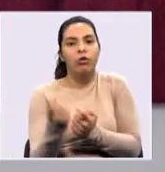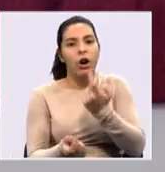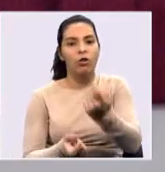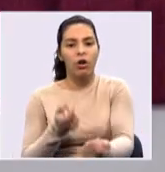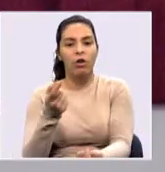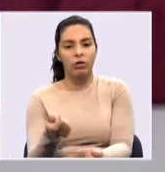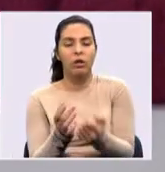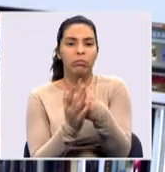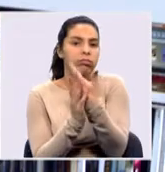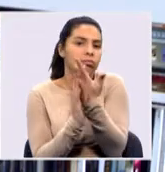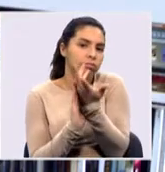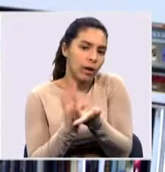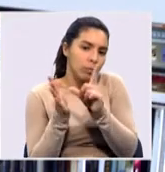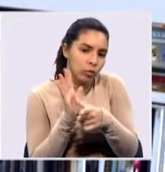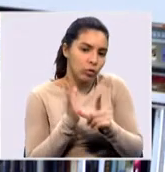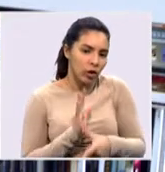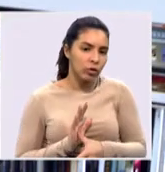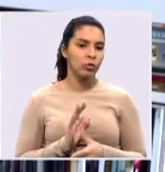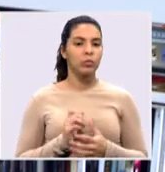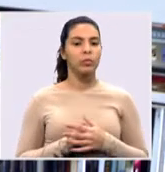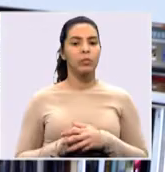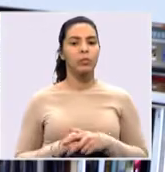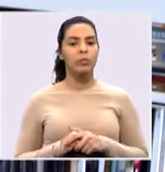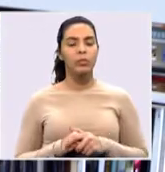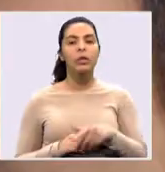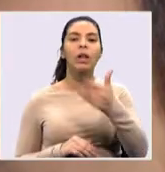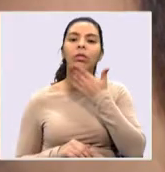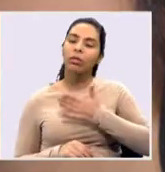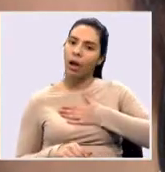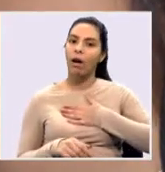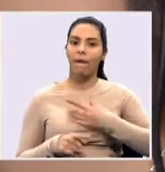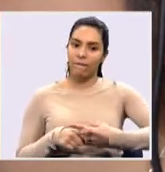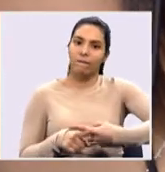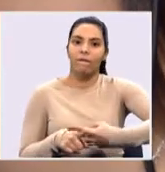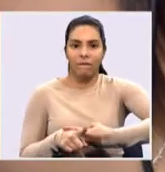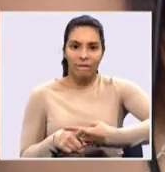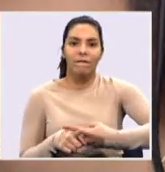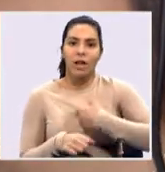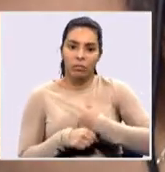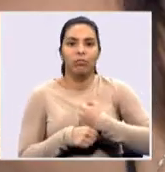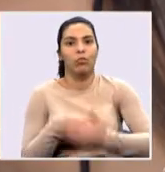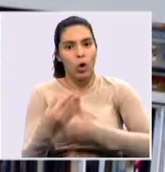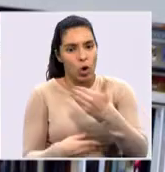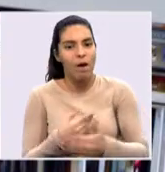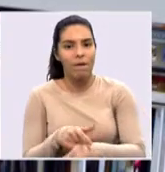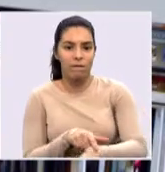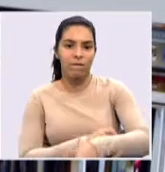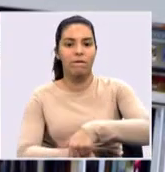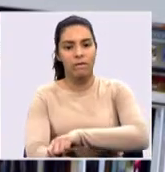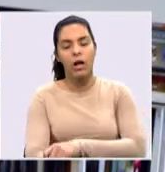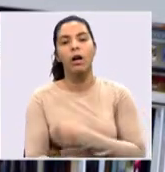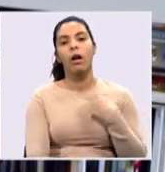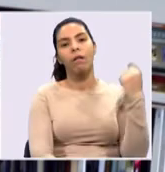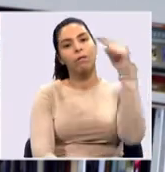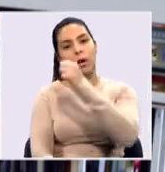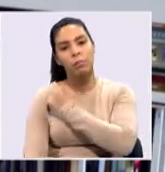Vou fazendo assim esse tipo de projetos. E isso motiva-me, estar sempre a fazer coisas diferentes.